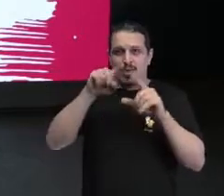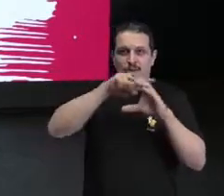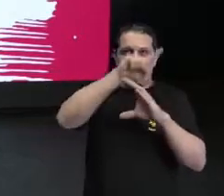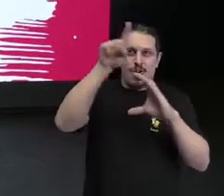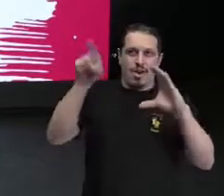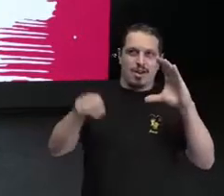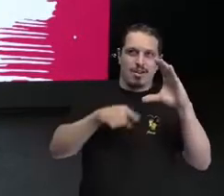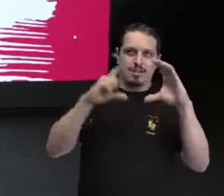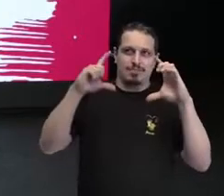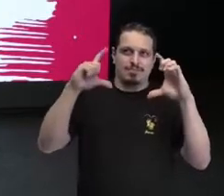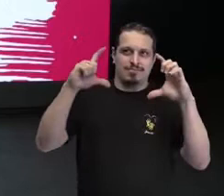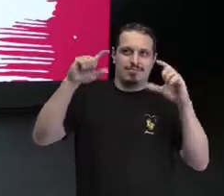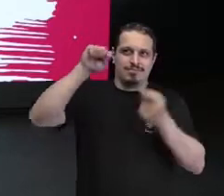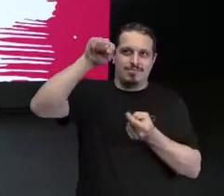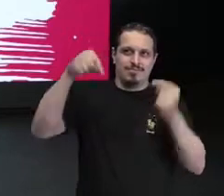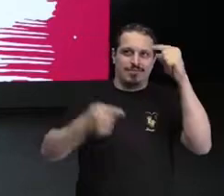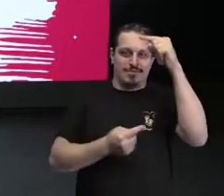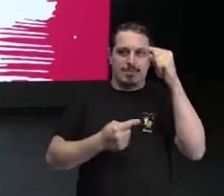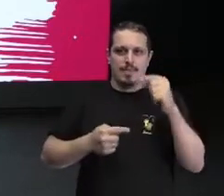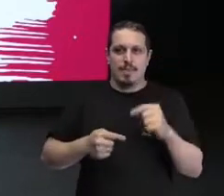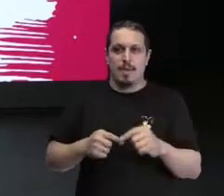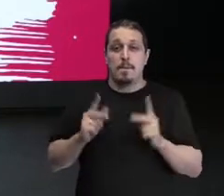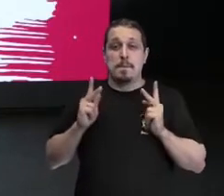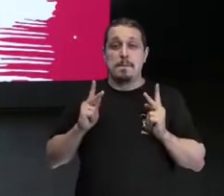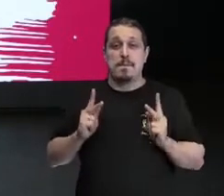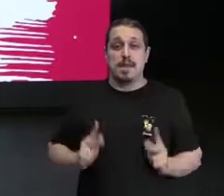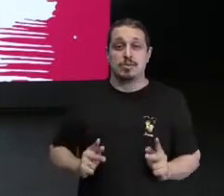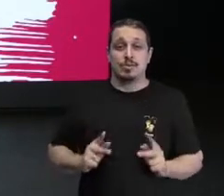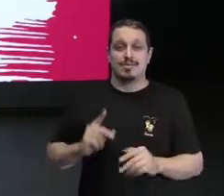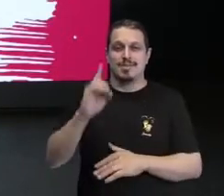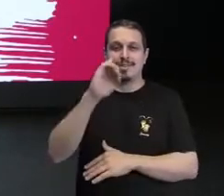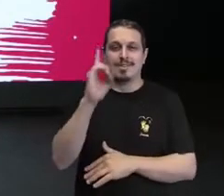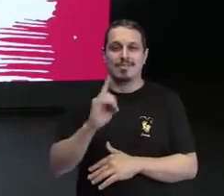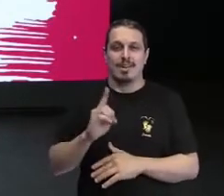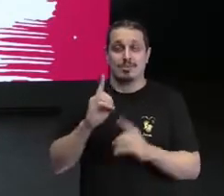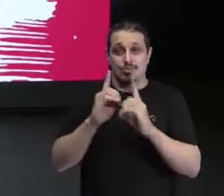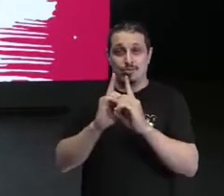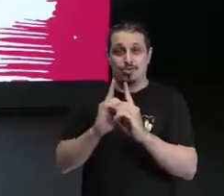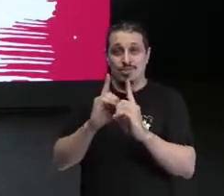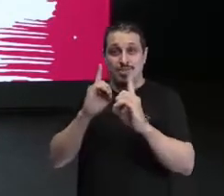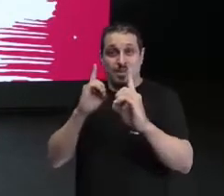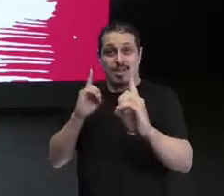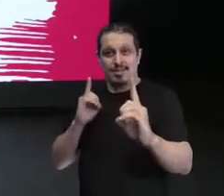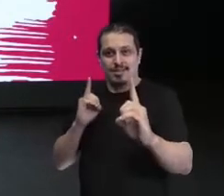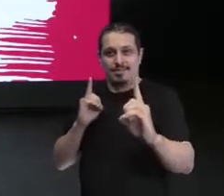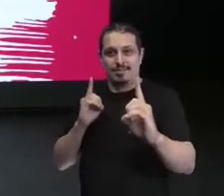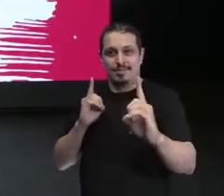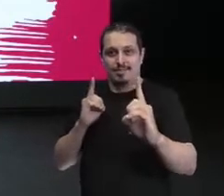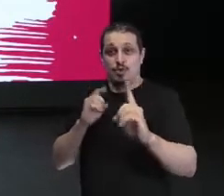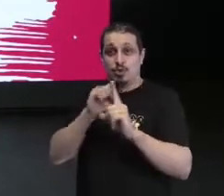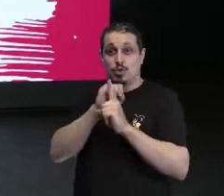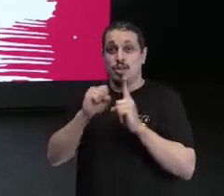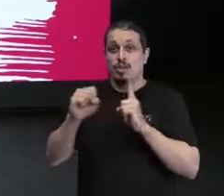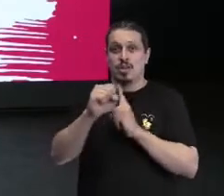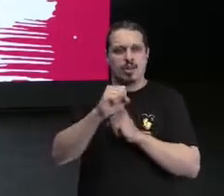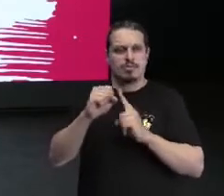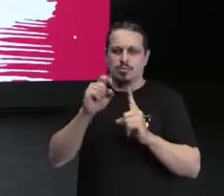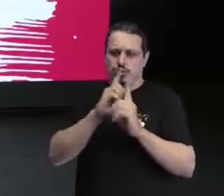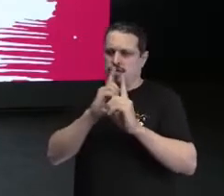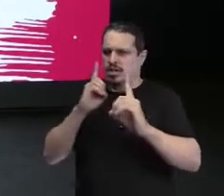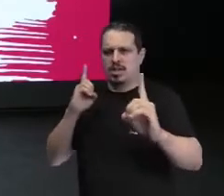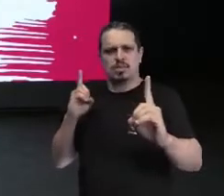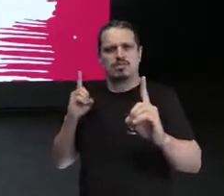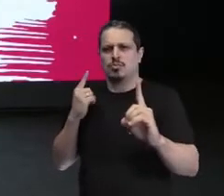vamos dizer, pessoas com deficiência ali estão afastadas, em isolamento, não convivem muito em sociedade.